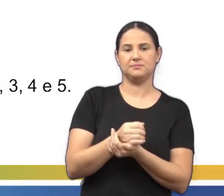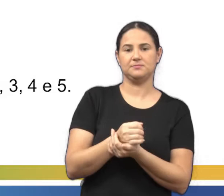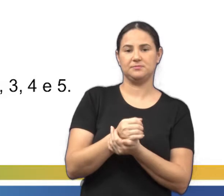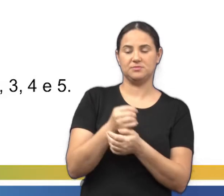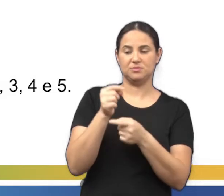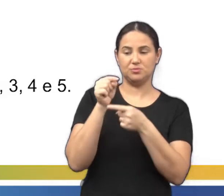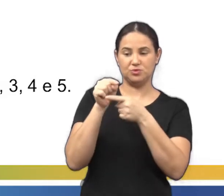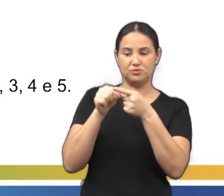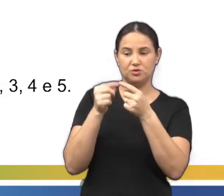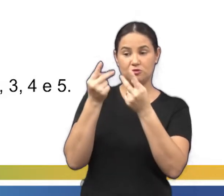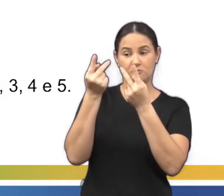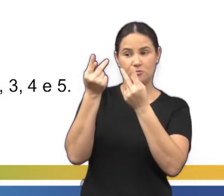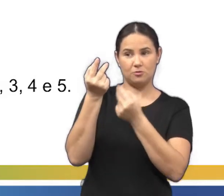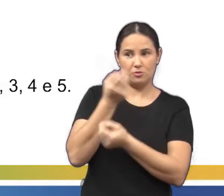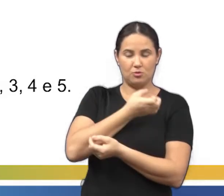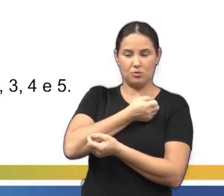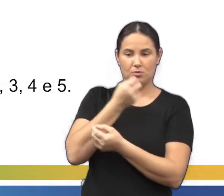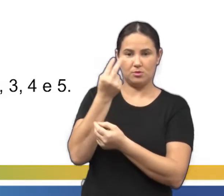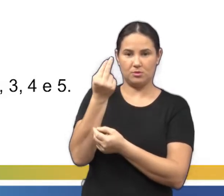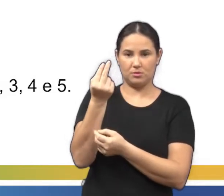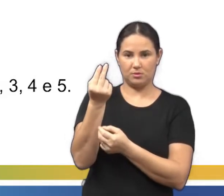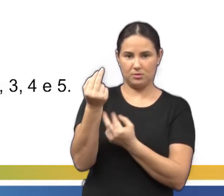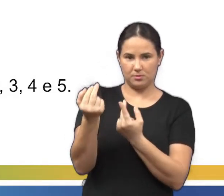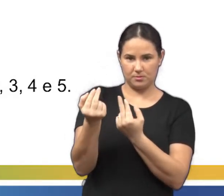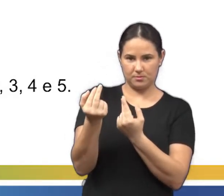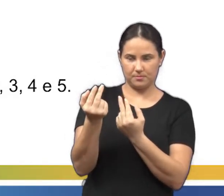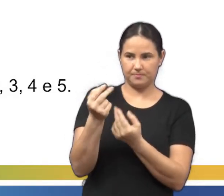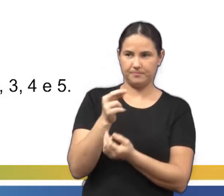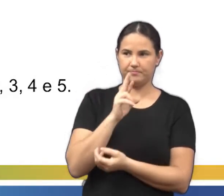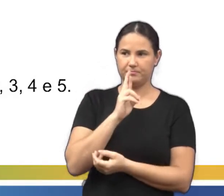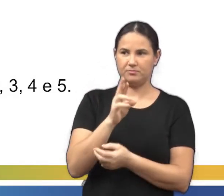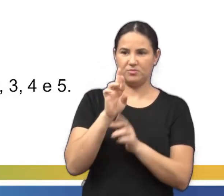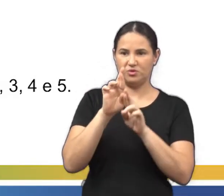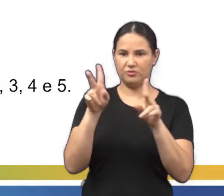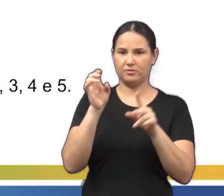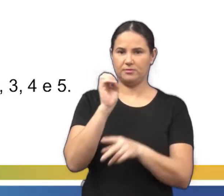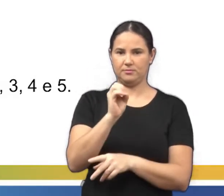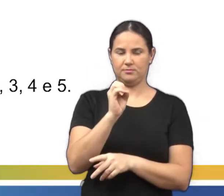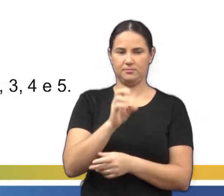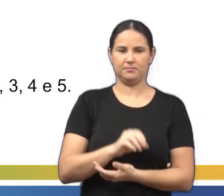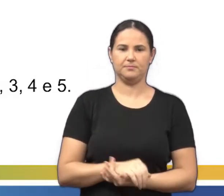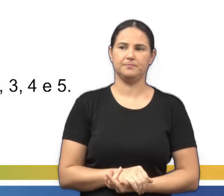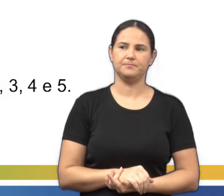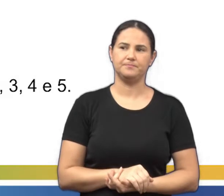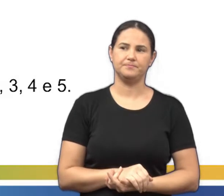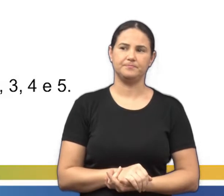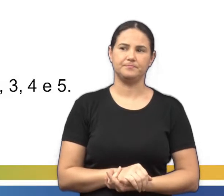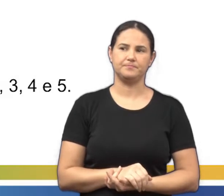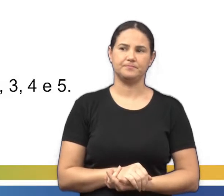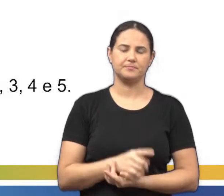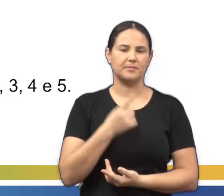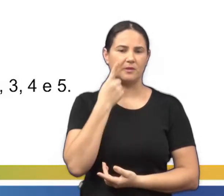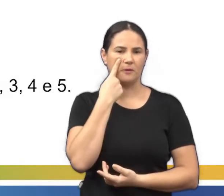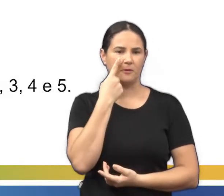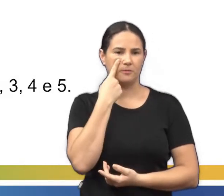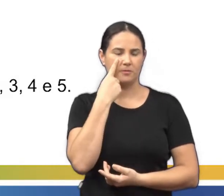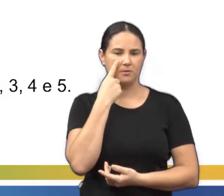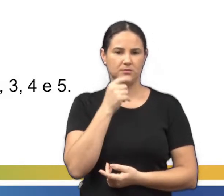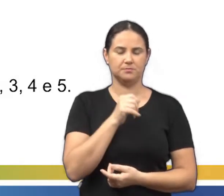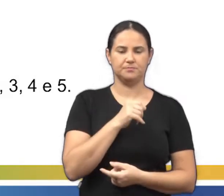diferente de 0. Olha aqui o exemplo que eu tenho. Vamos encontrar a fração equivalente para